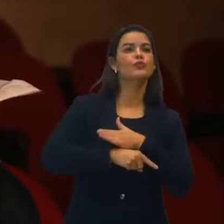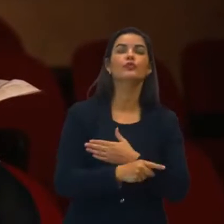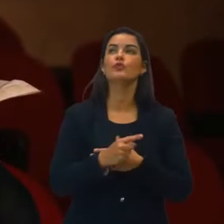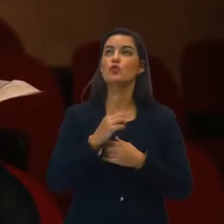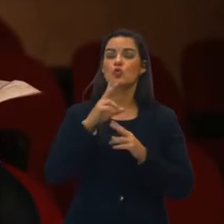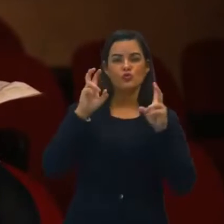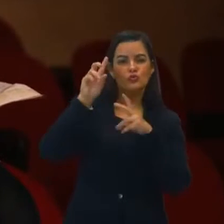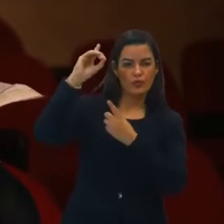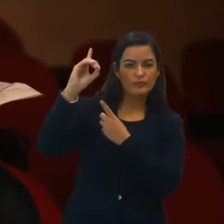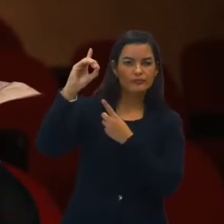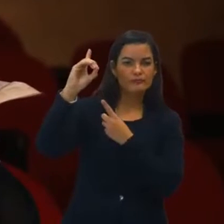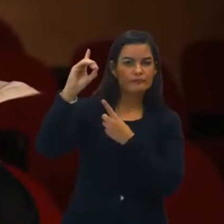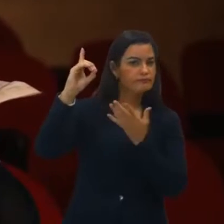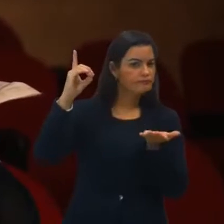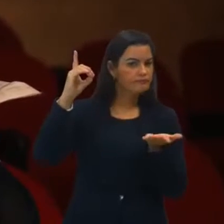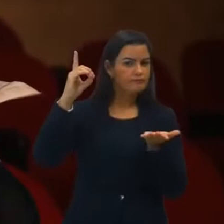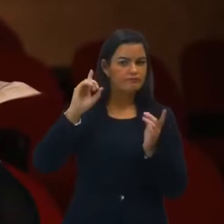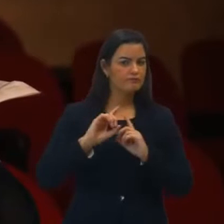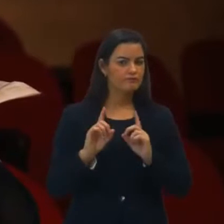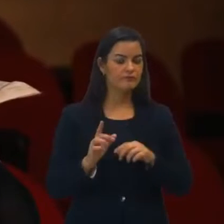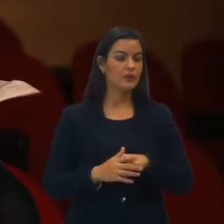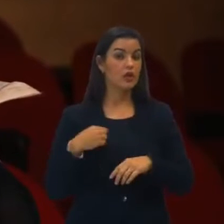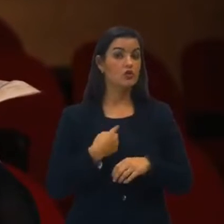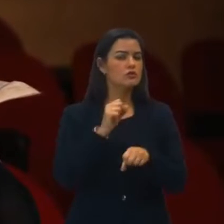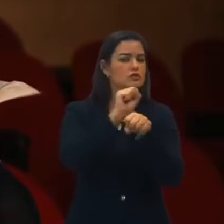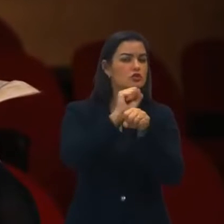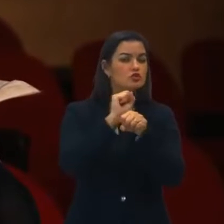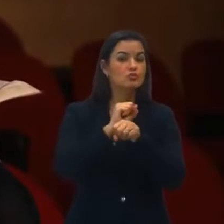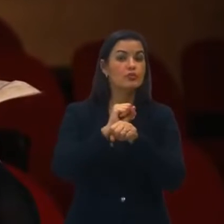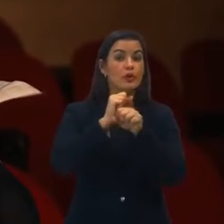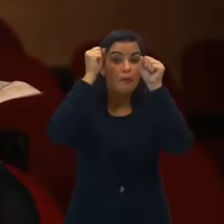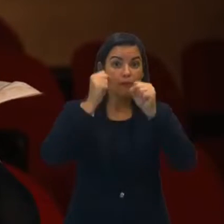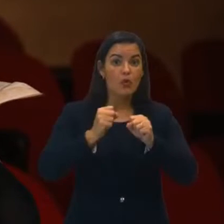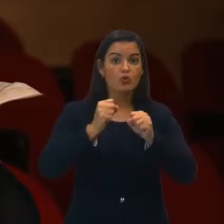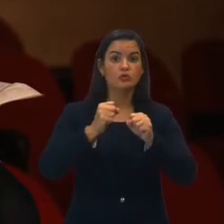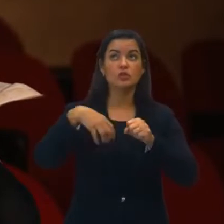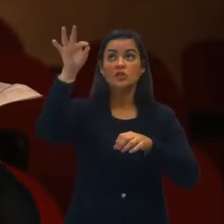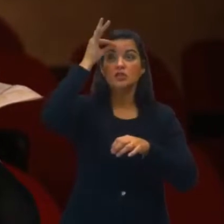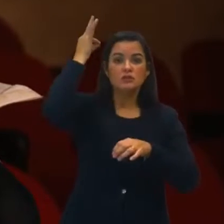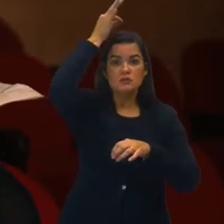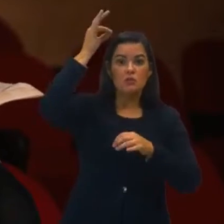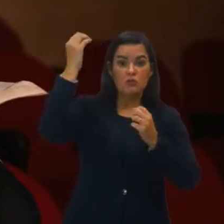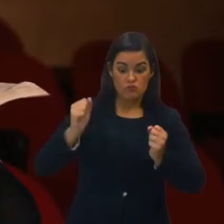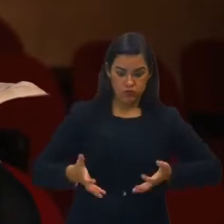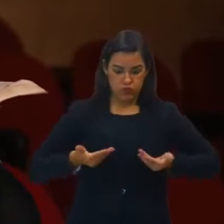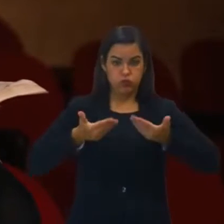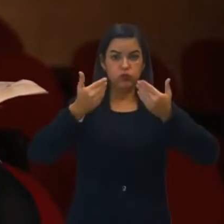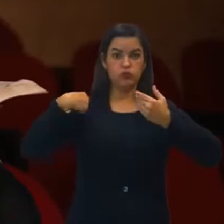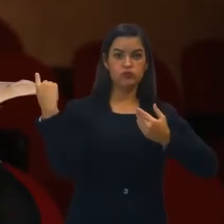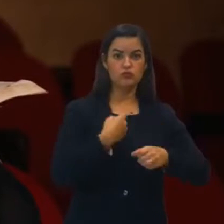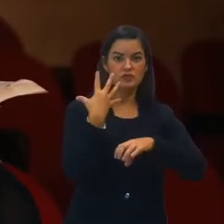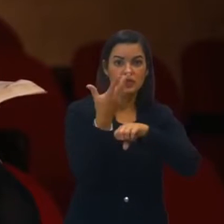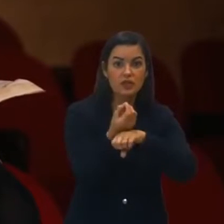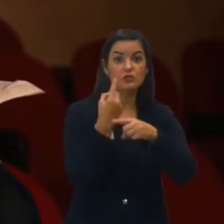dele. Nós aguardamos um poderoso avivamento porque Deus prometeu. E este